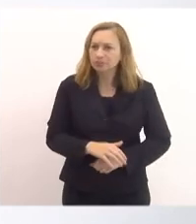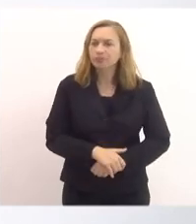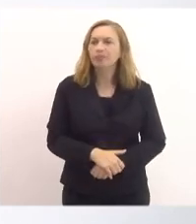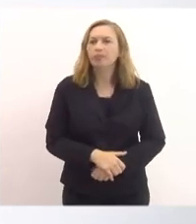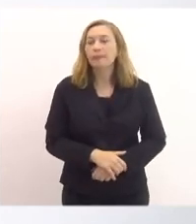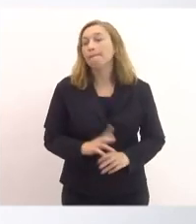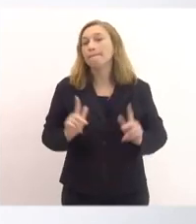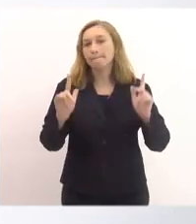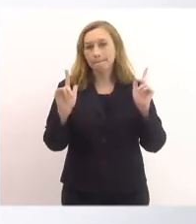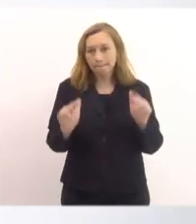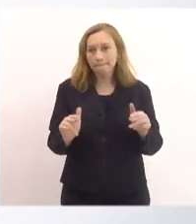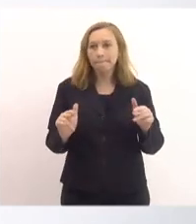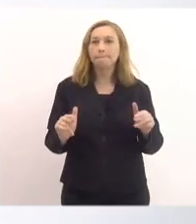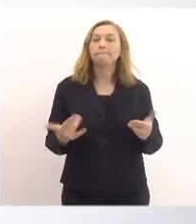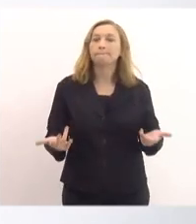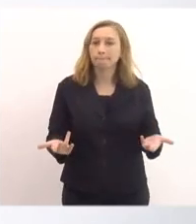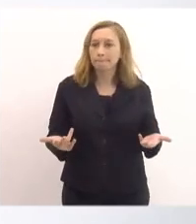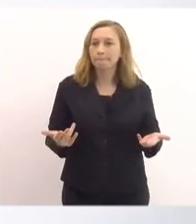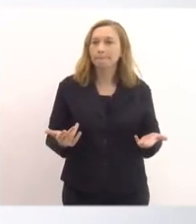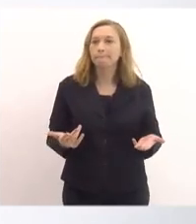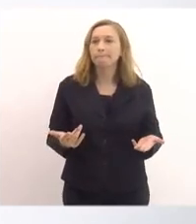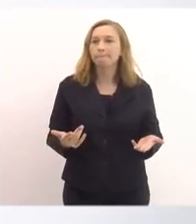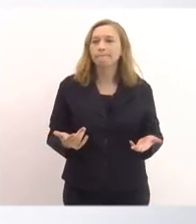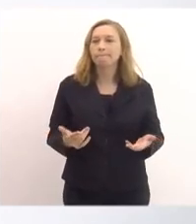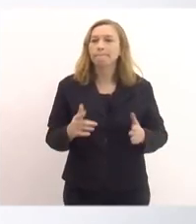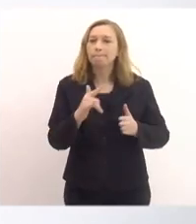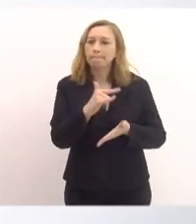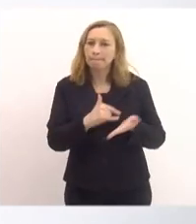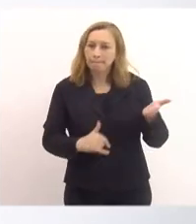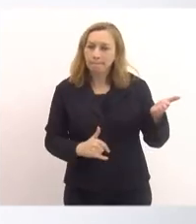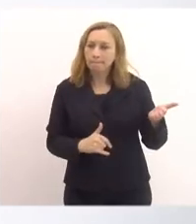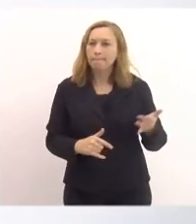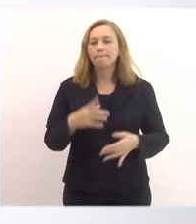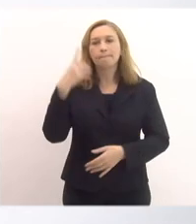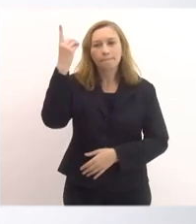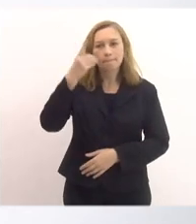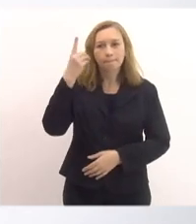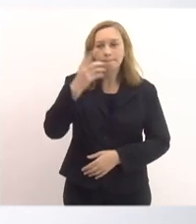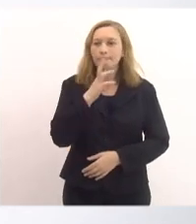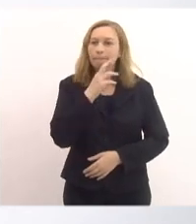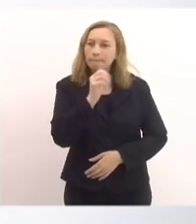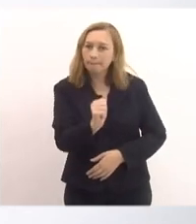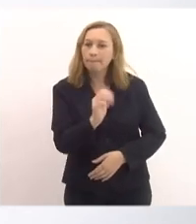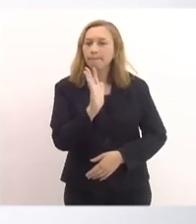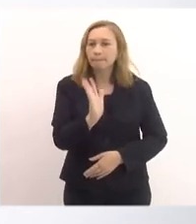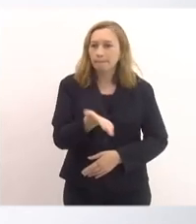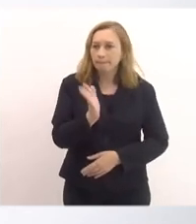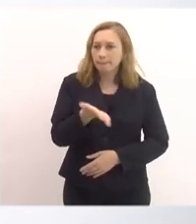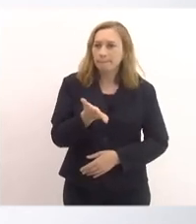na mesma situação e da listagem. O deputado Rodrigo Amorim já deu essa.